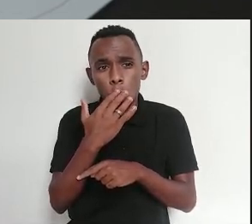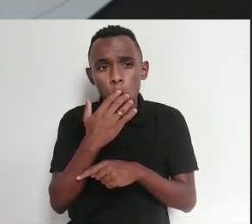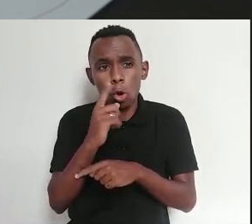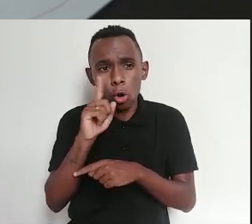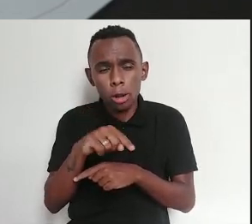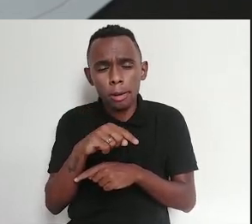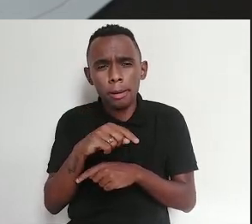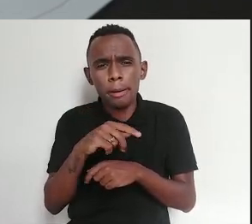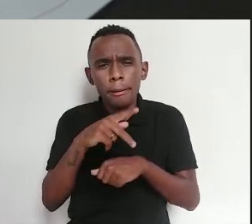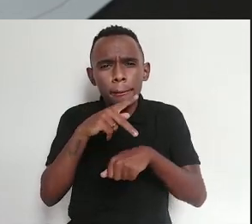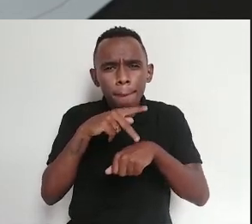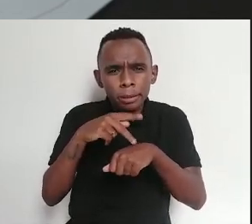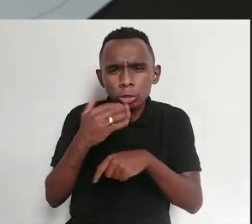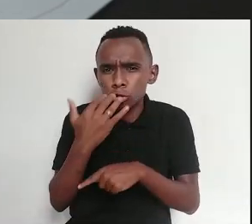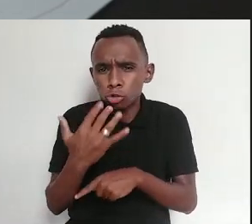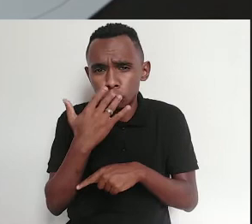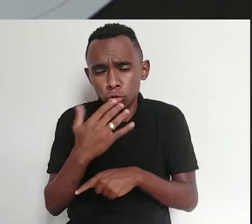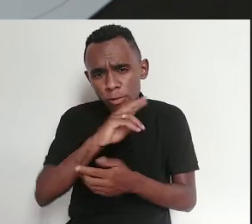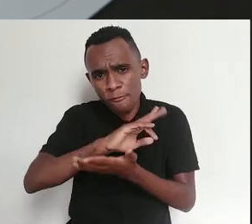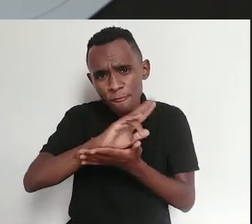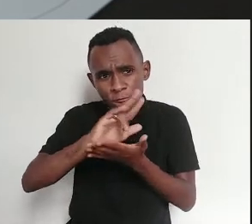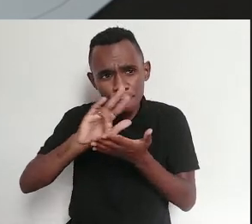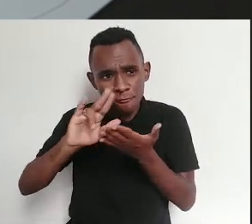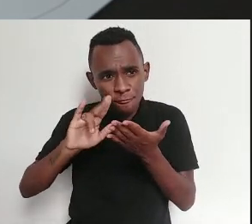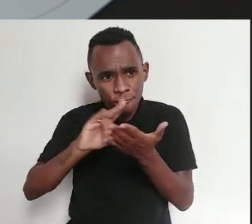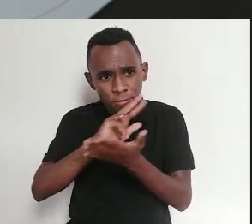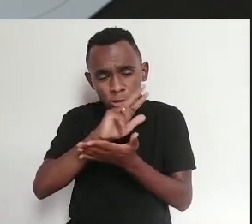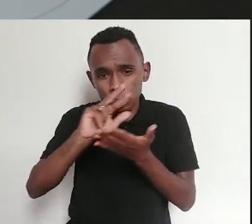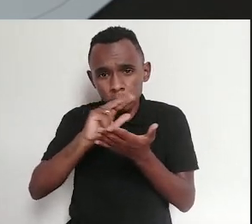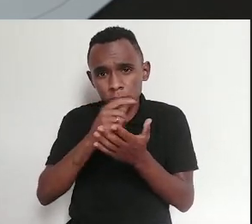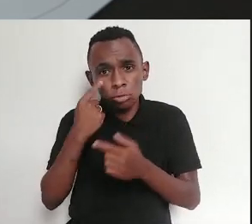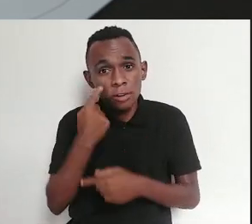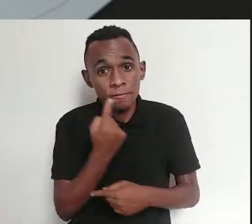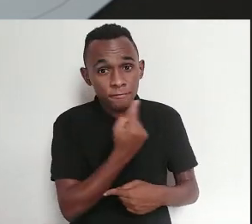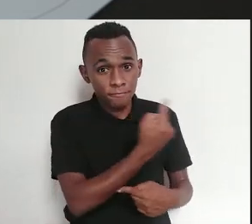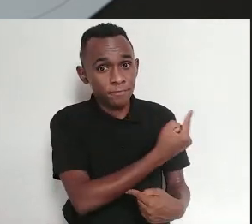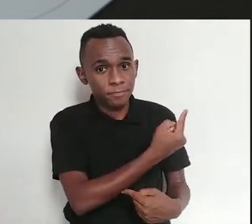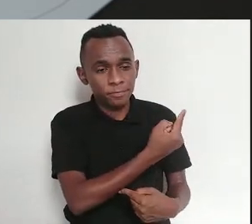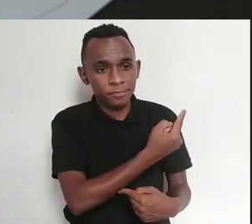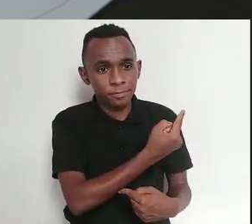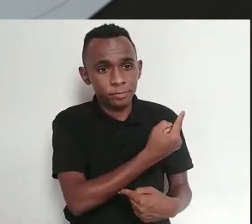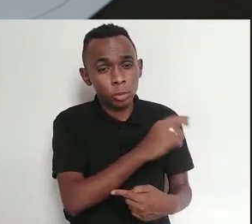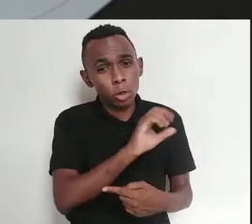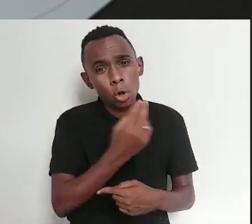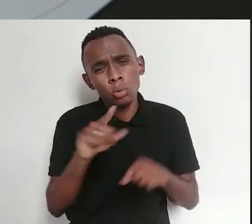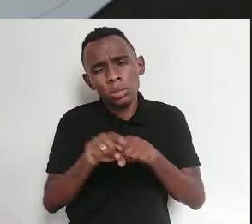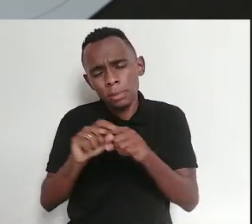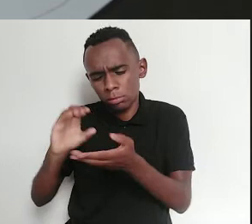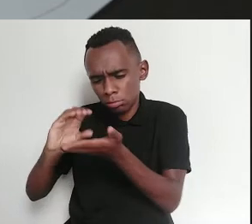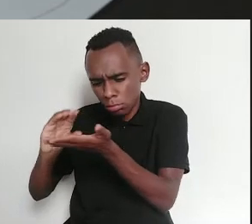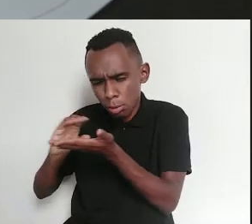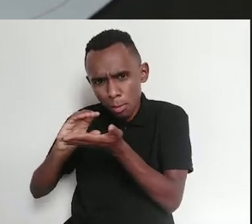pedrinhas de cores, assim, a gente encontra elas sim em pastilhas, ou então em tubinhos,